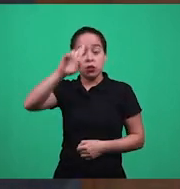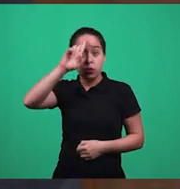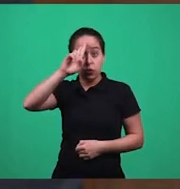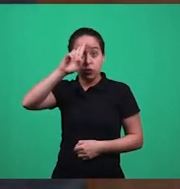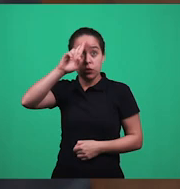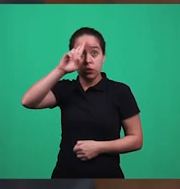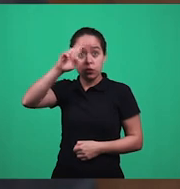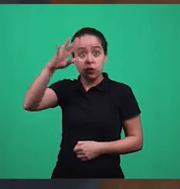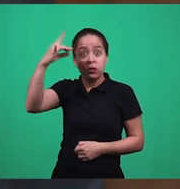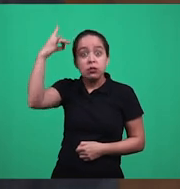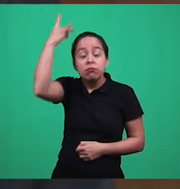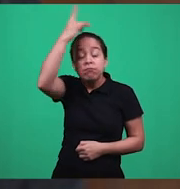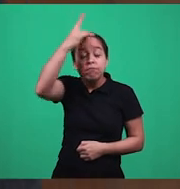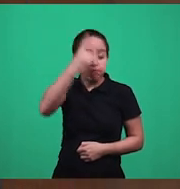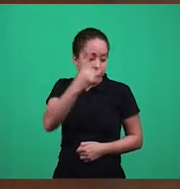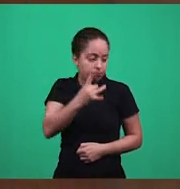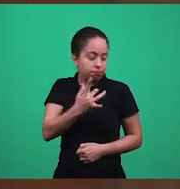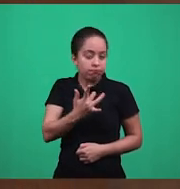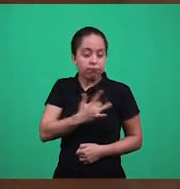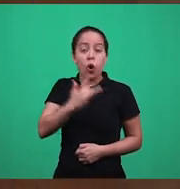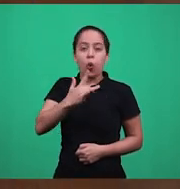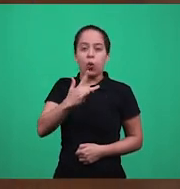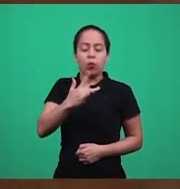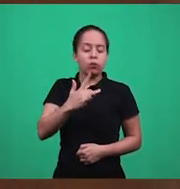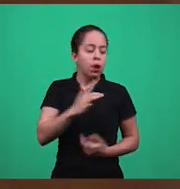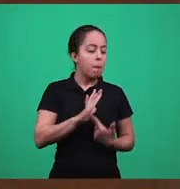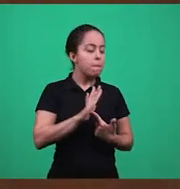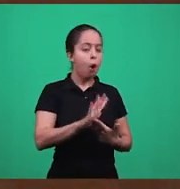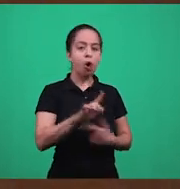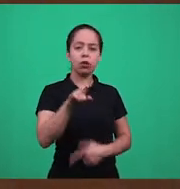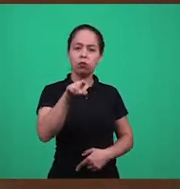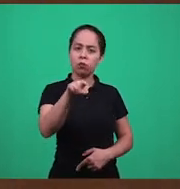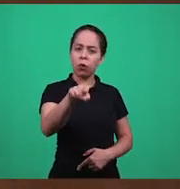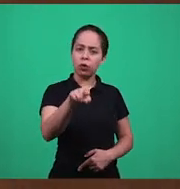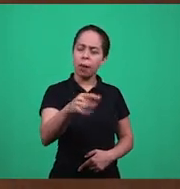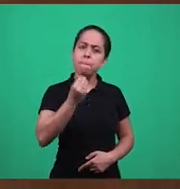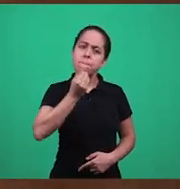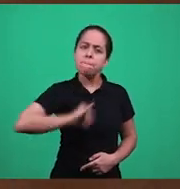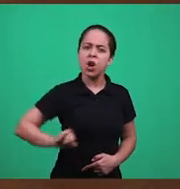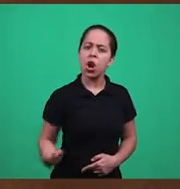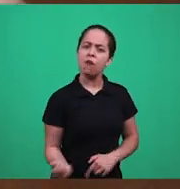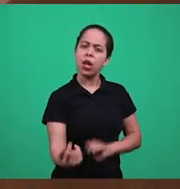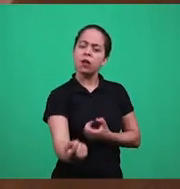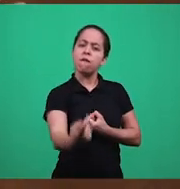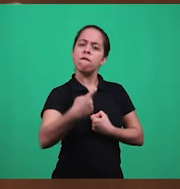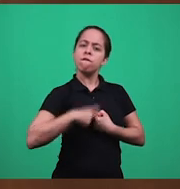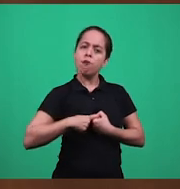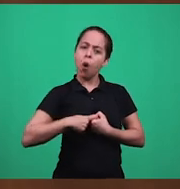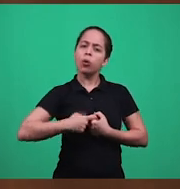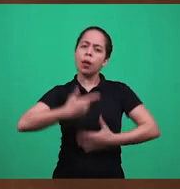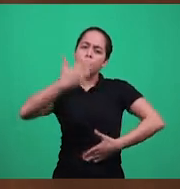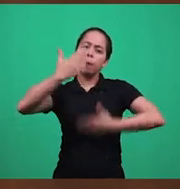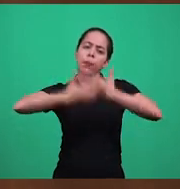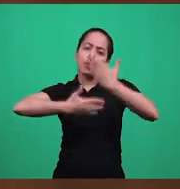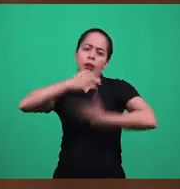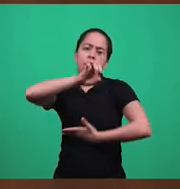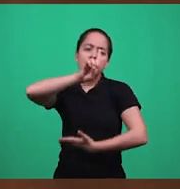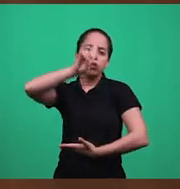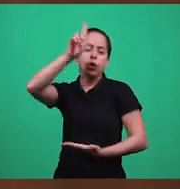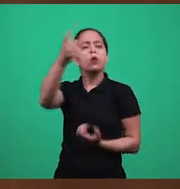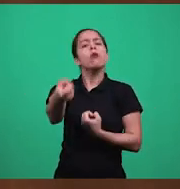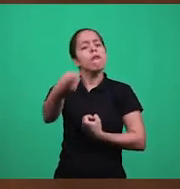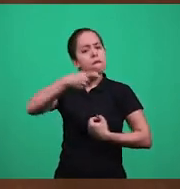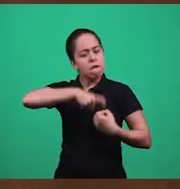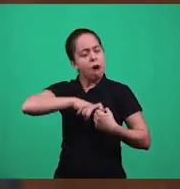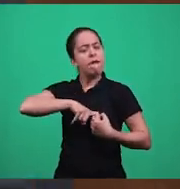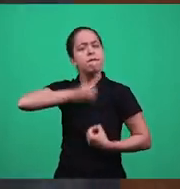pelo Espírito Santo de Deus, que te dá isso como sinal para que você retorne para a